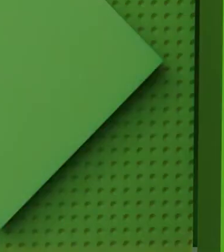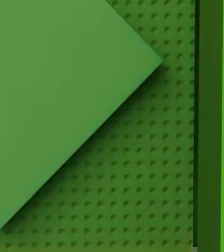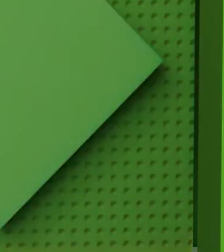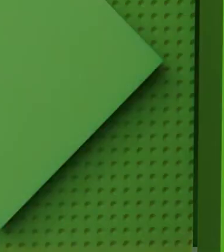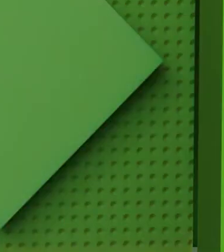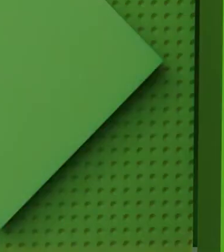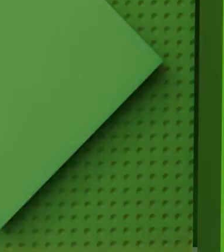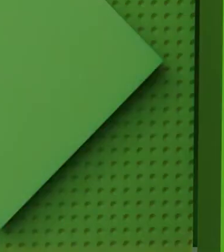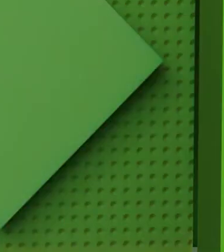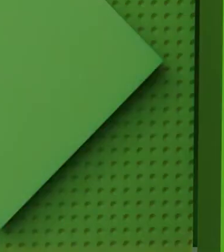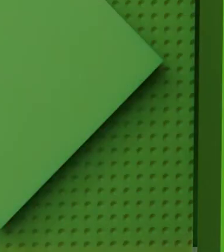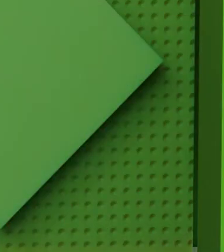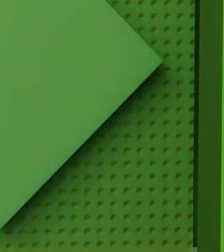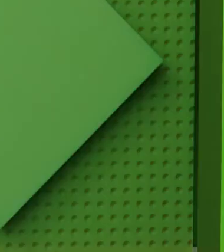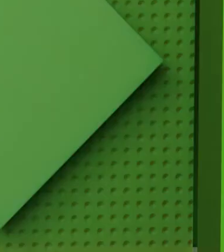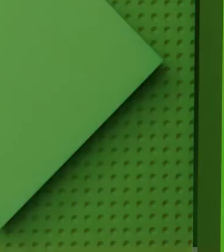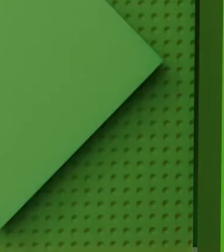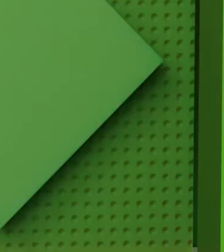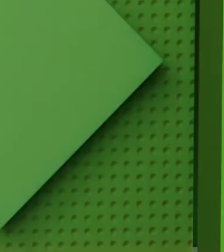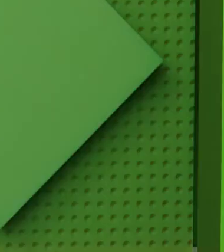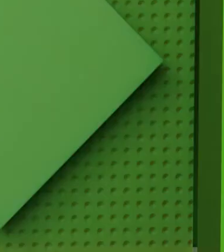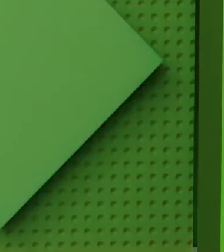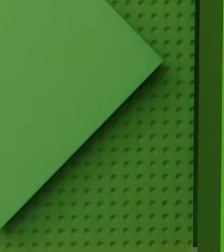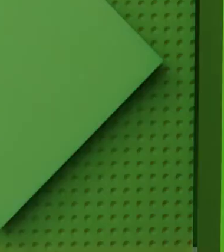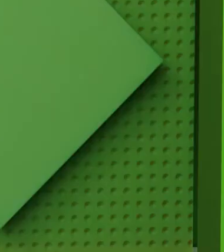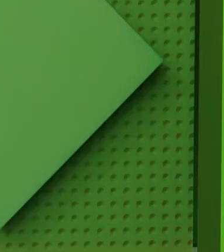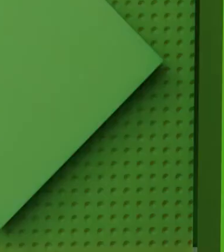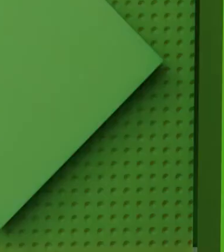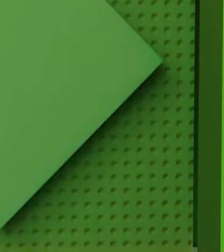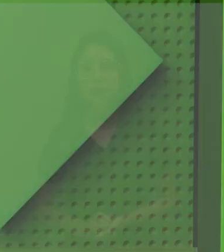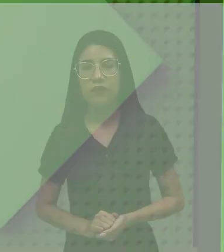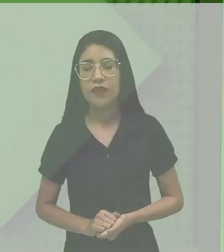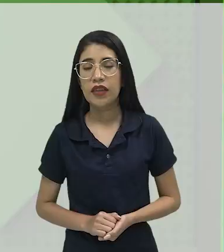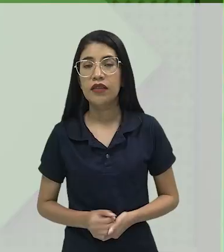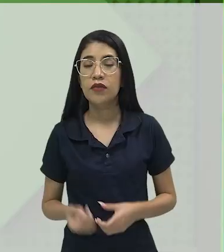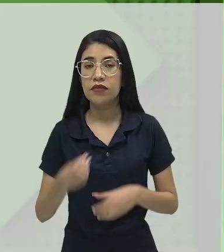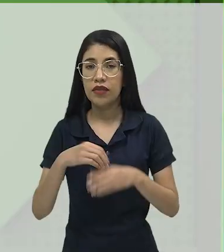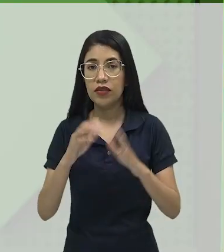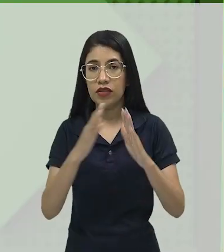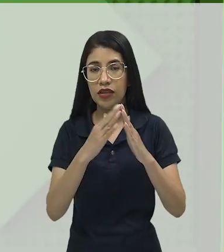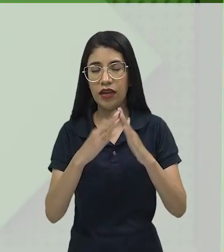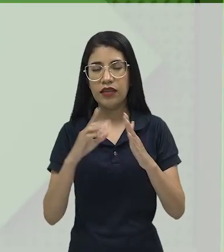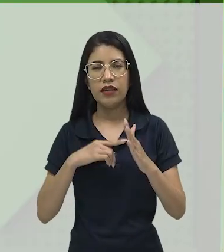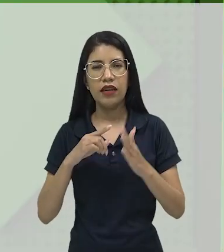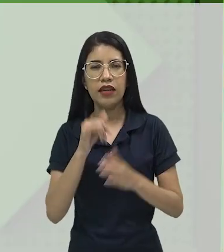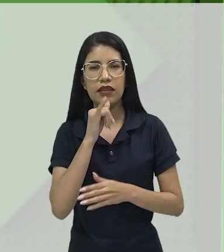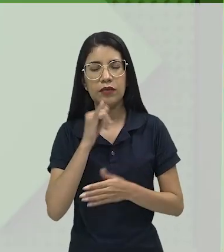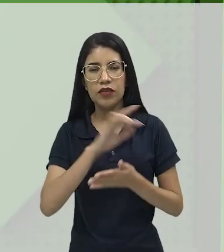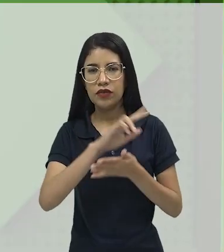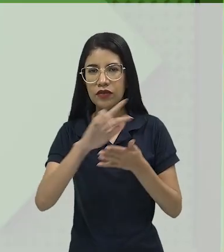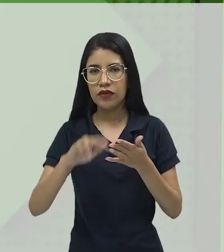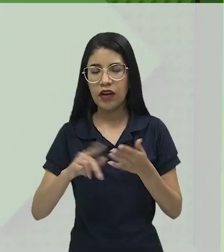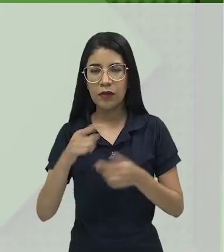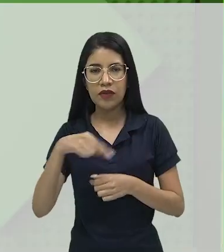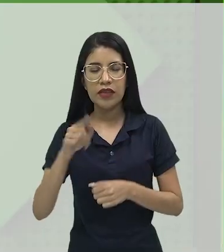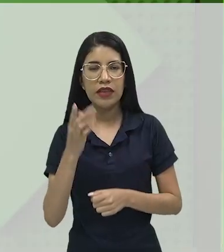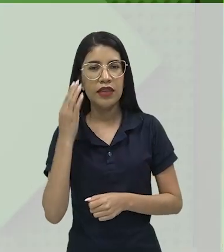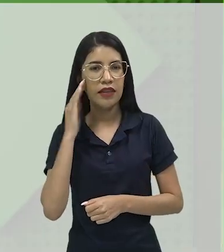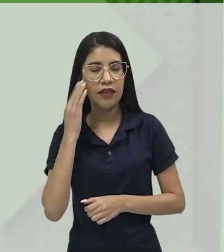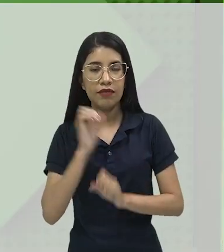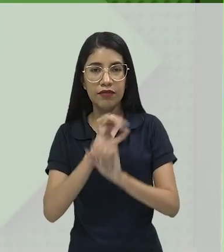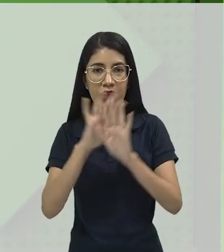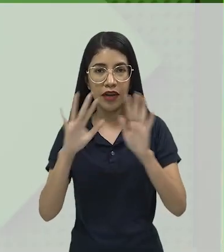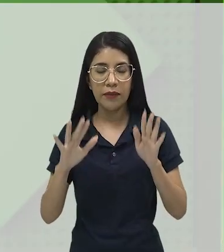exemplos de circuitos elétricos dentro da nossa casa, bem visíveis. Mas para que vocês entendam